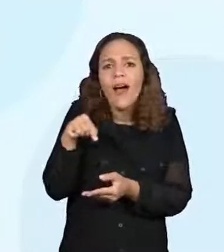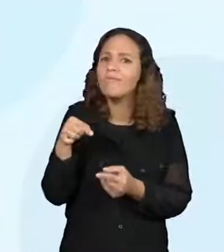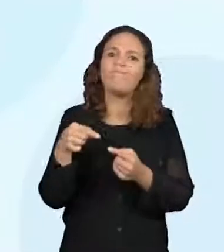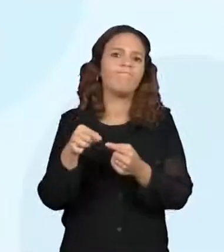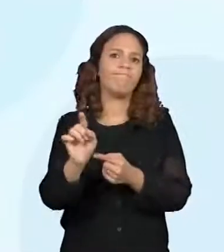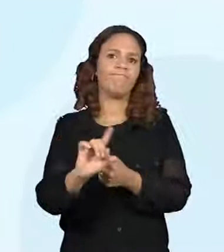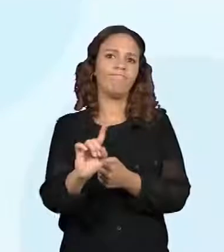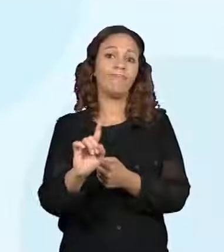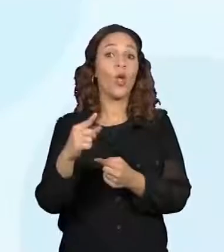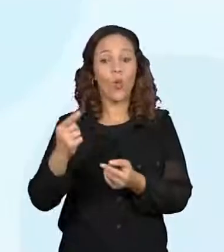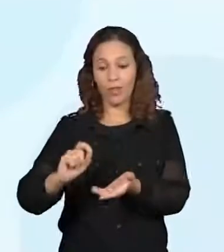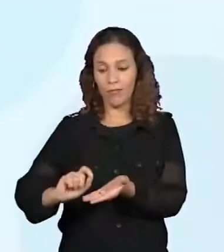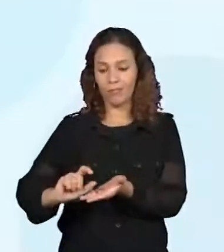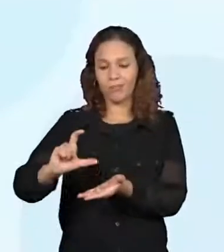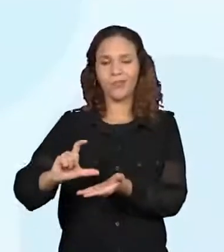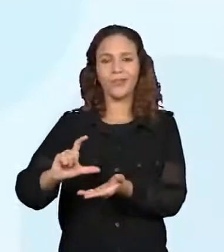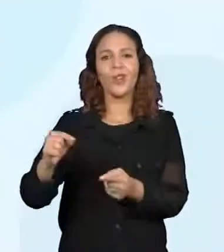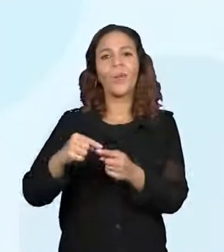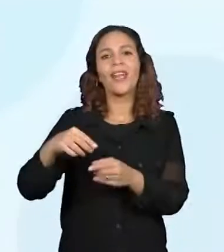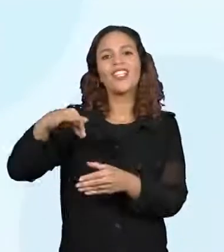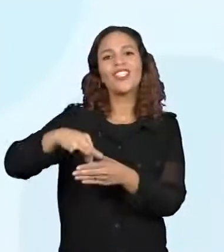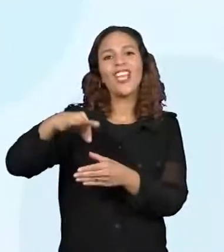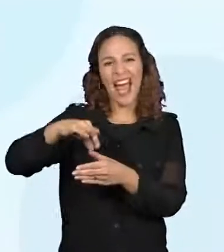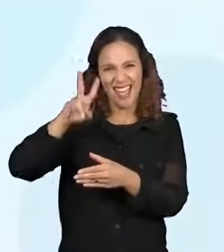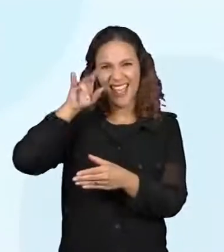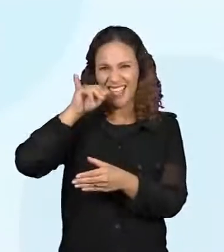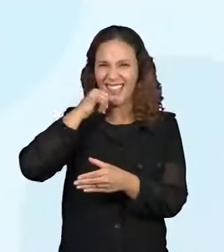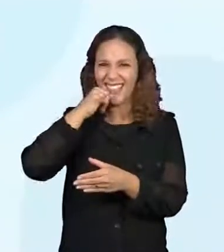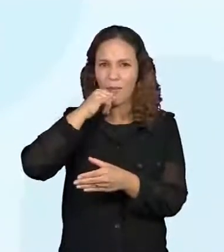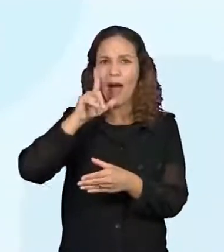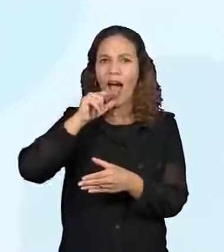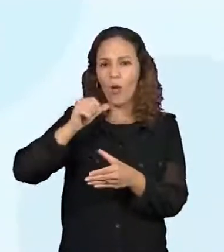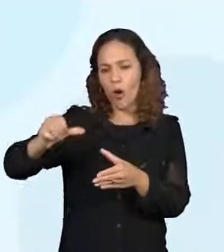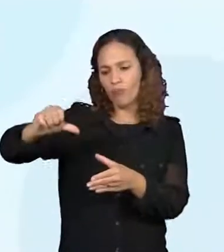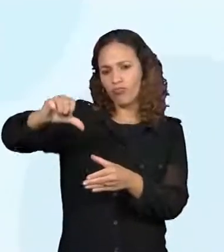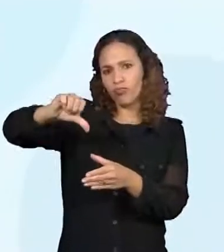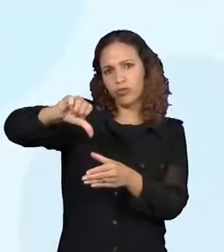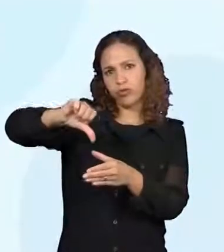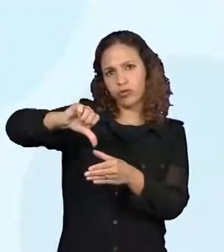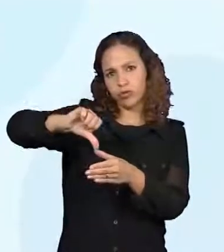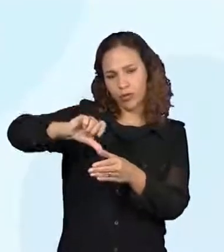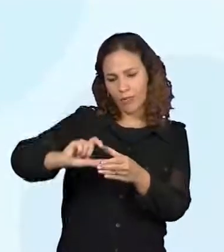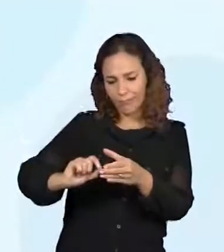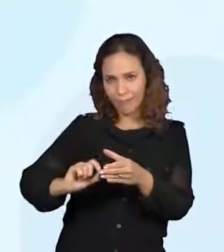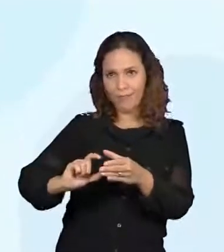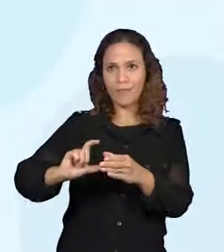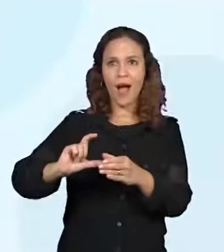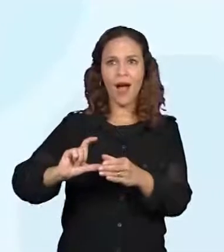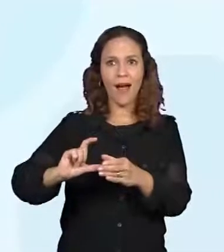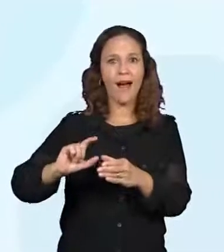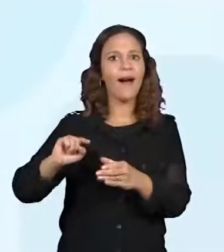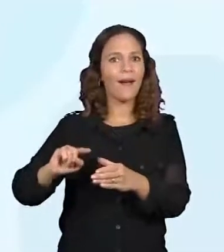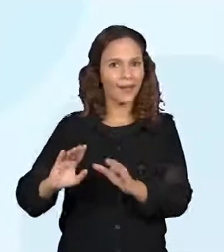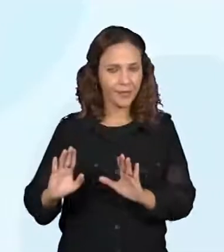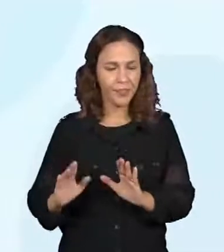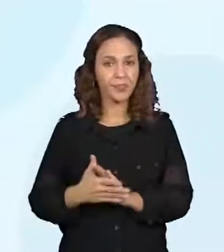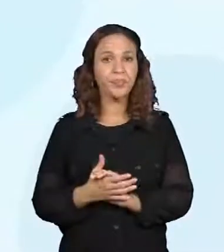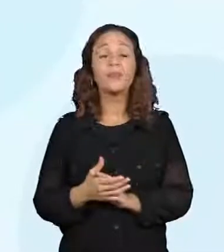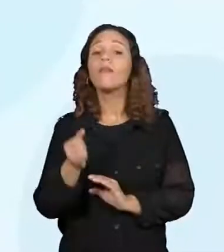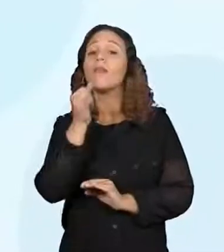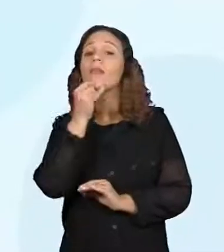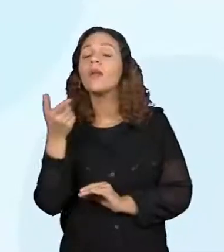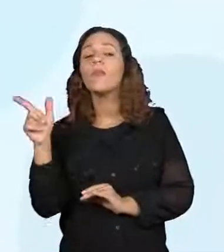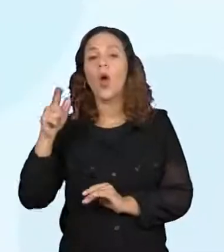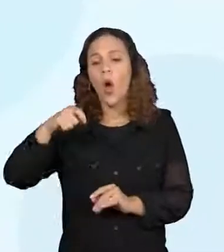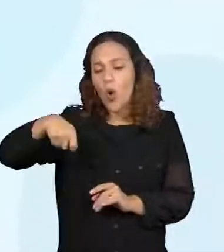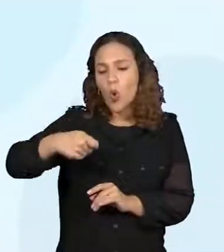como necessita de uma colher de sopa de fermento, então também se uma colherzinha de chá não vai servir para